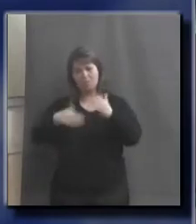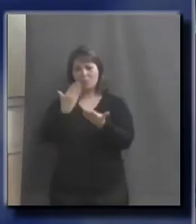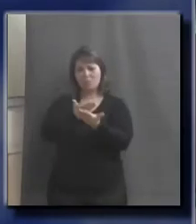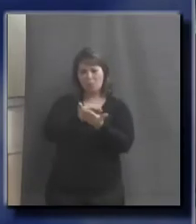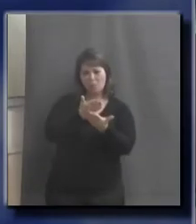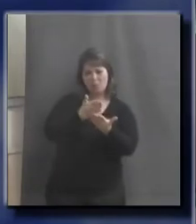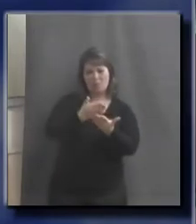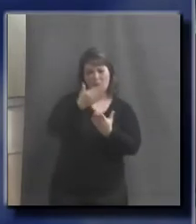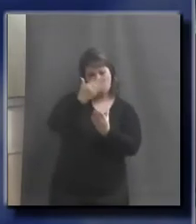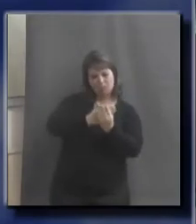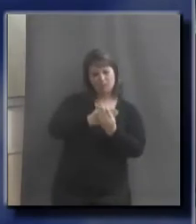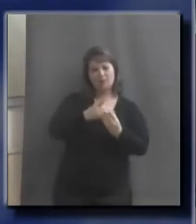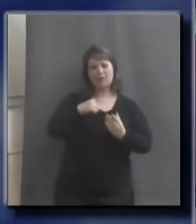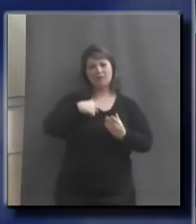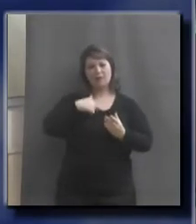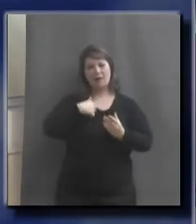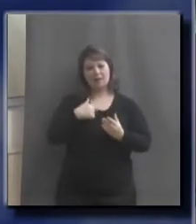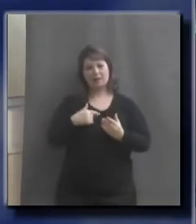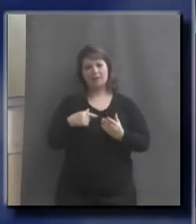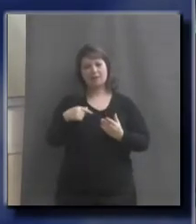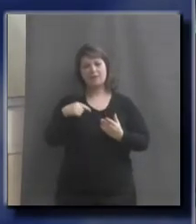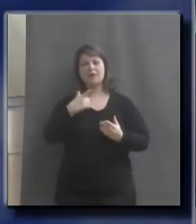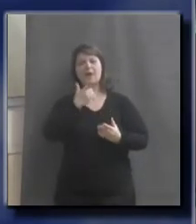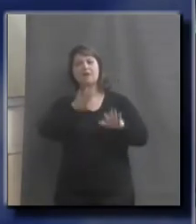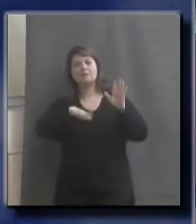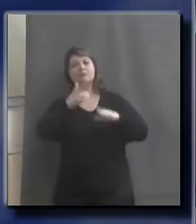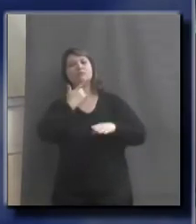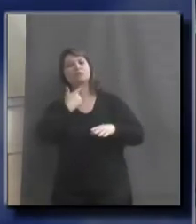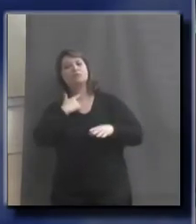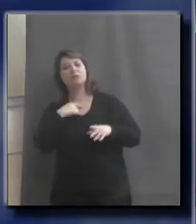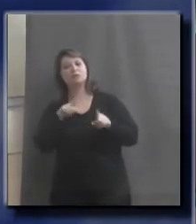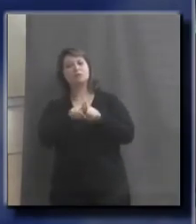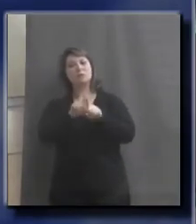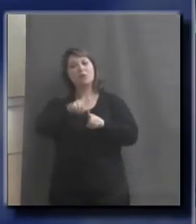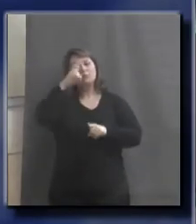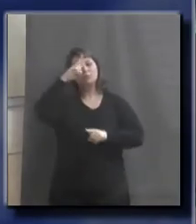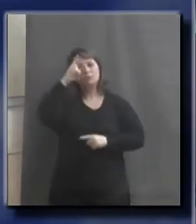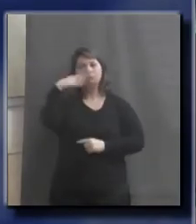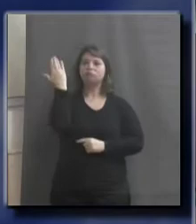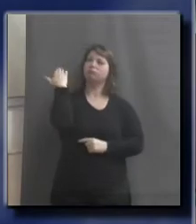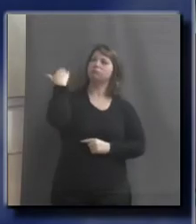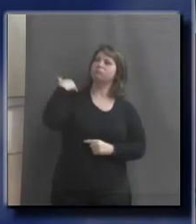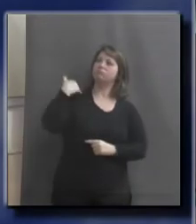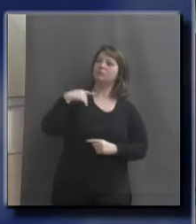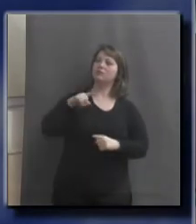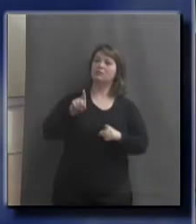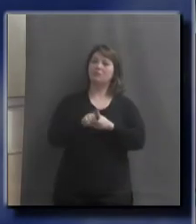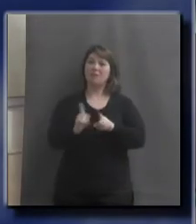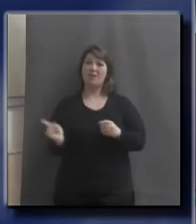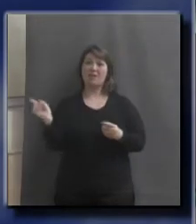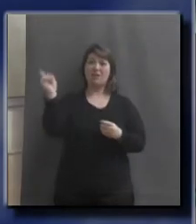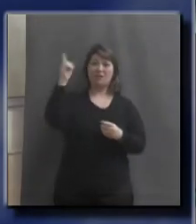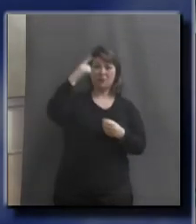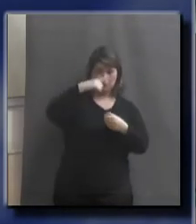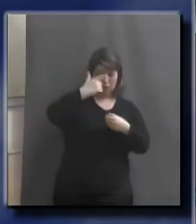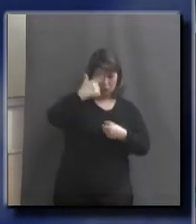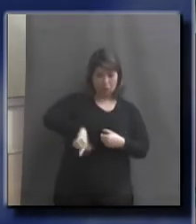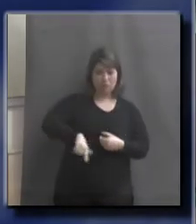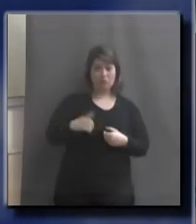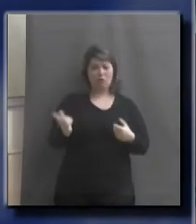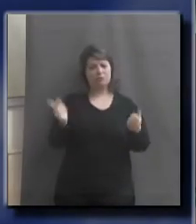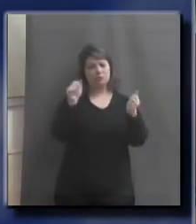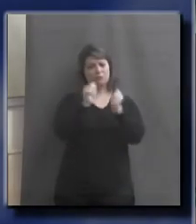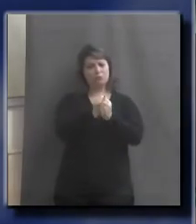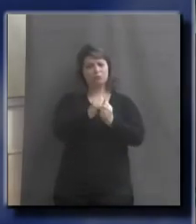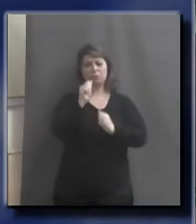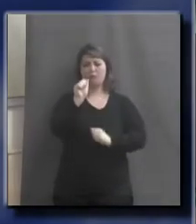questões alheias à nossa vontade, questões históricas, mas eu queria dizer que retomar esse processo de proximidade